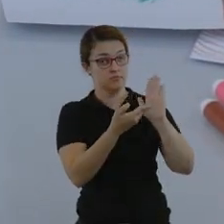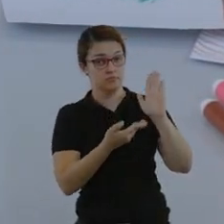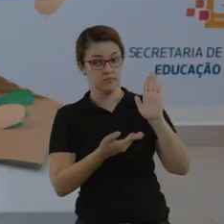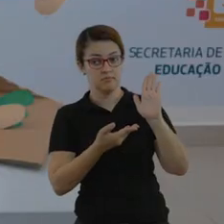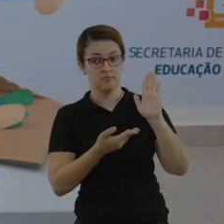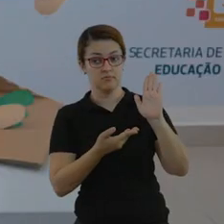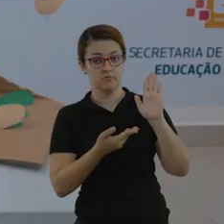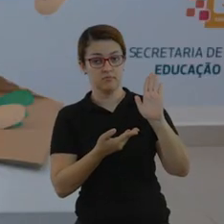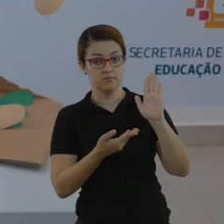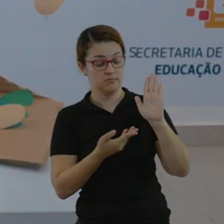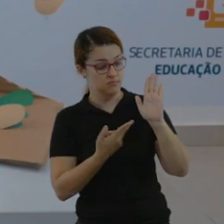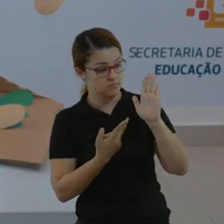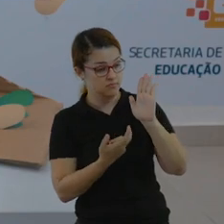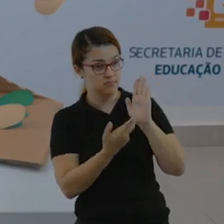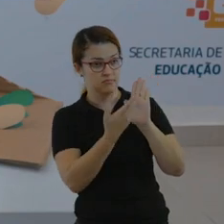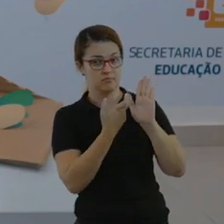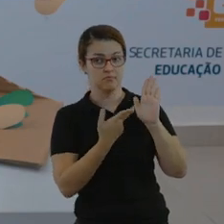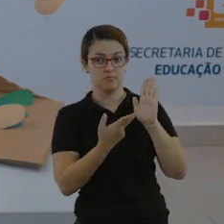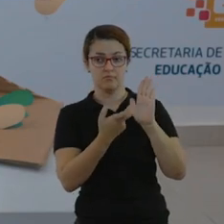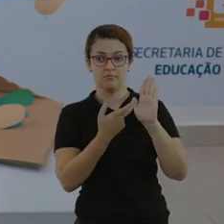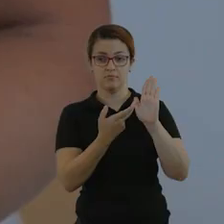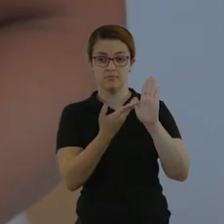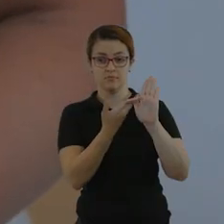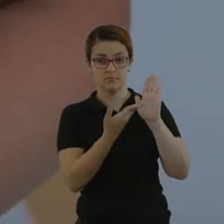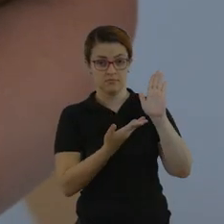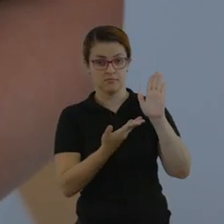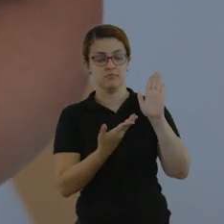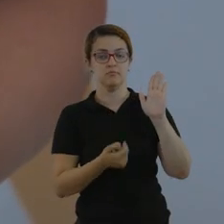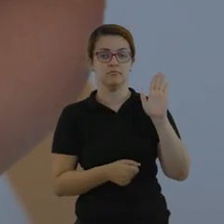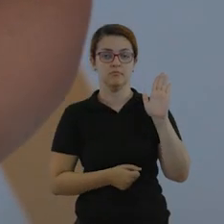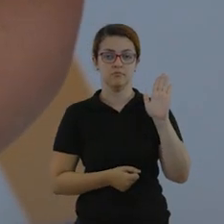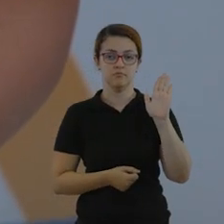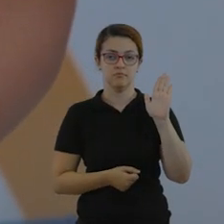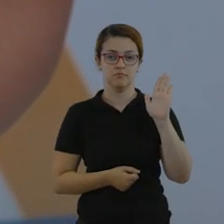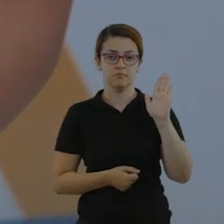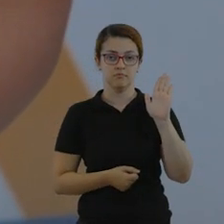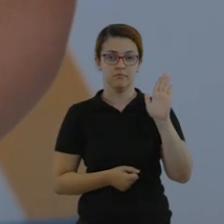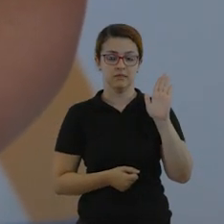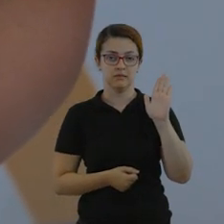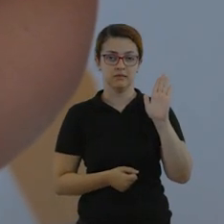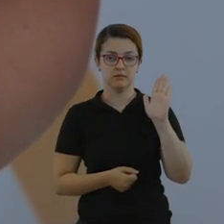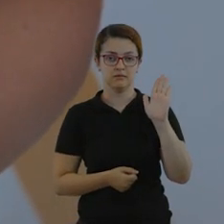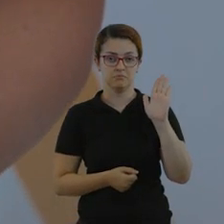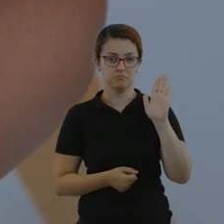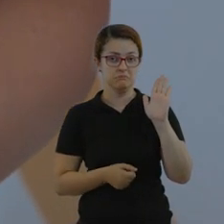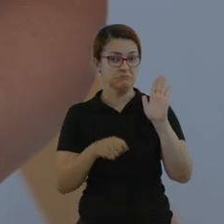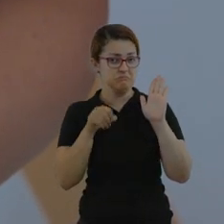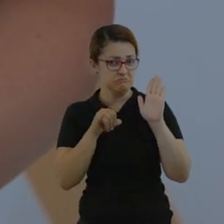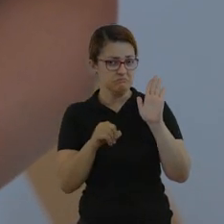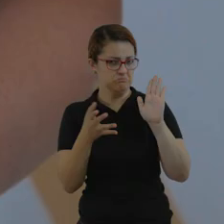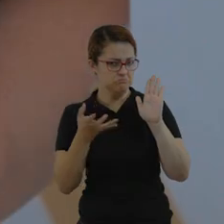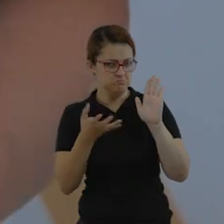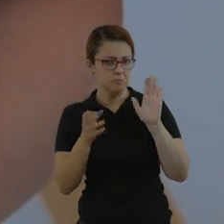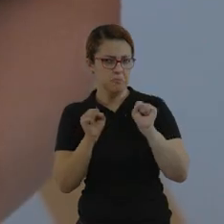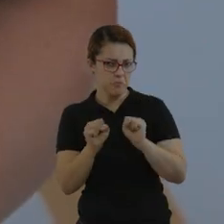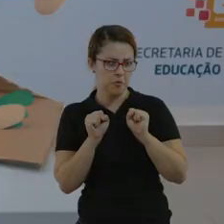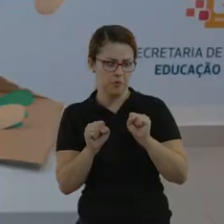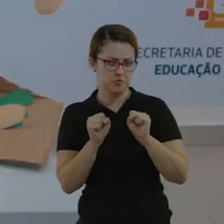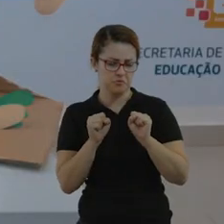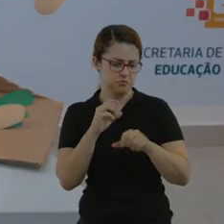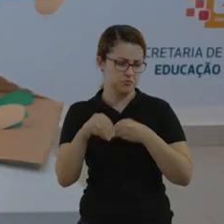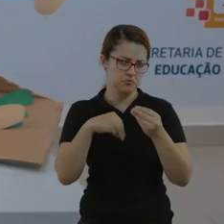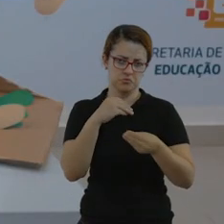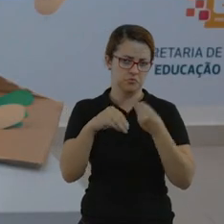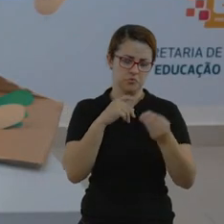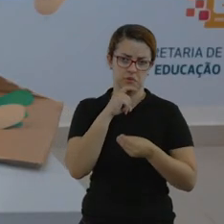Olha, no fim, ó, você vai batendo e vai ficar dessa forma, tá? Aí, se você quiser, você pode trabalhar com outro tom